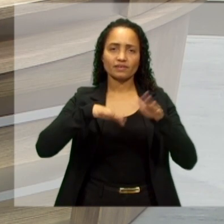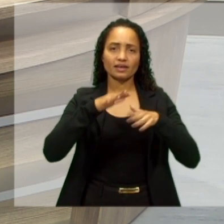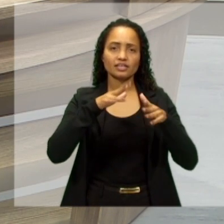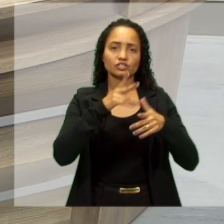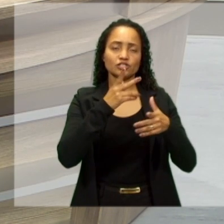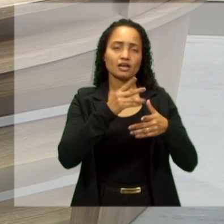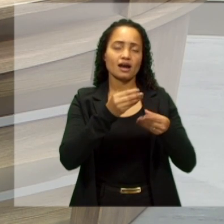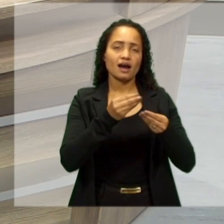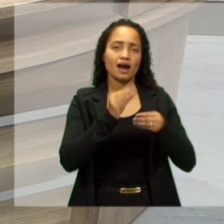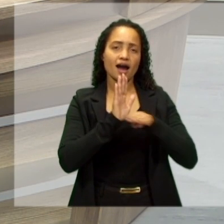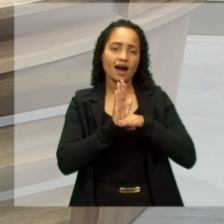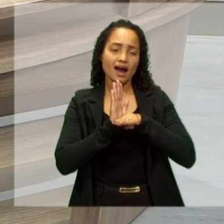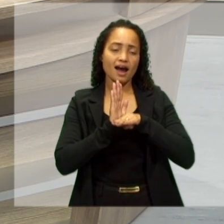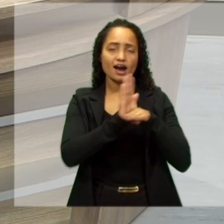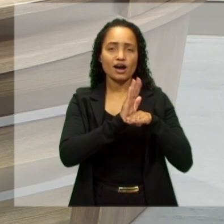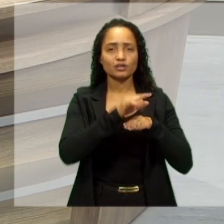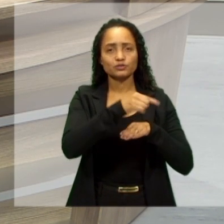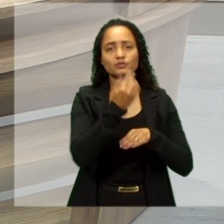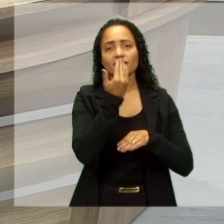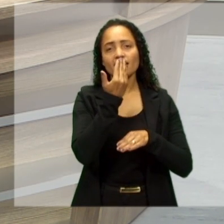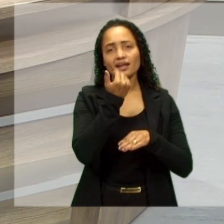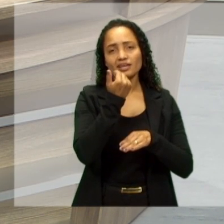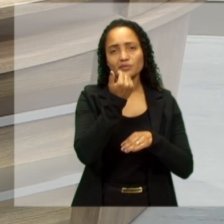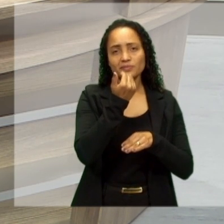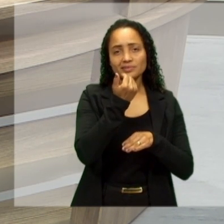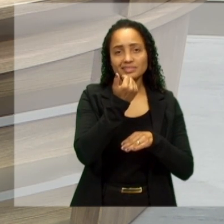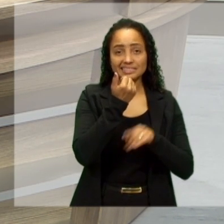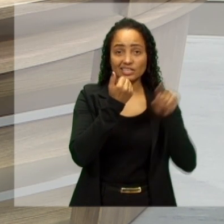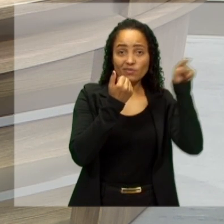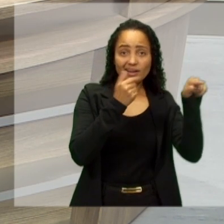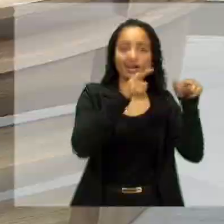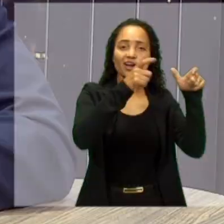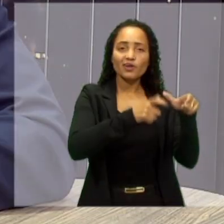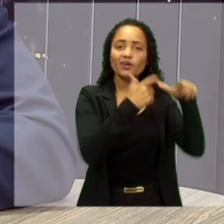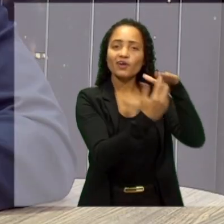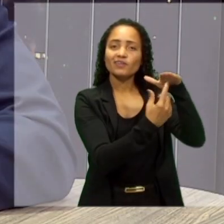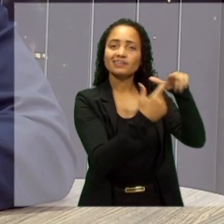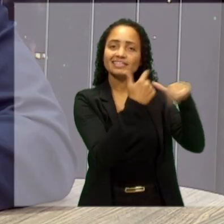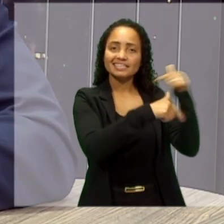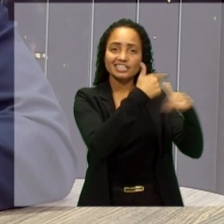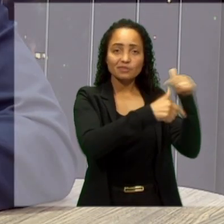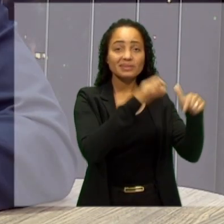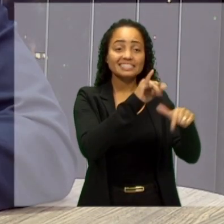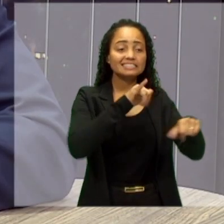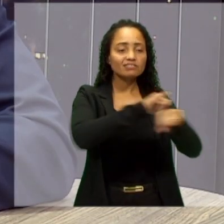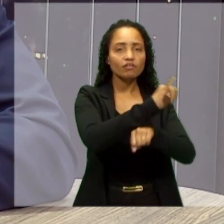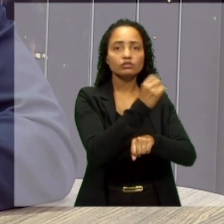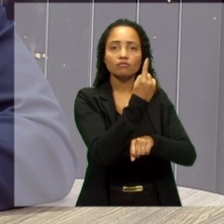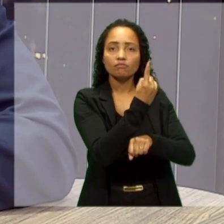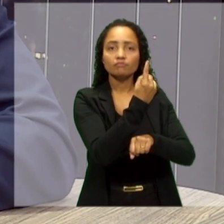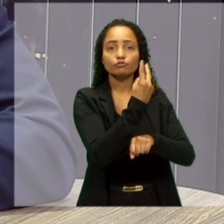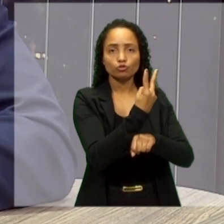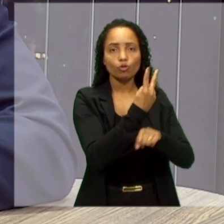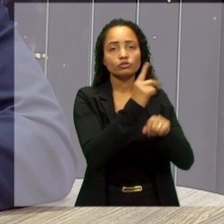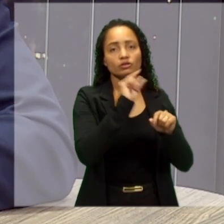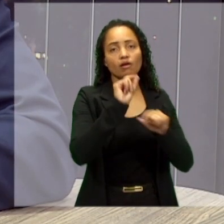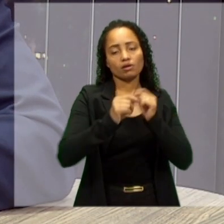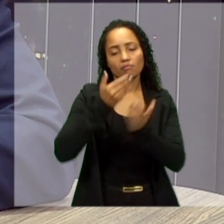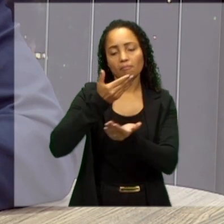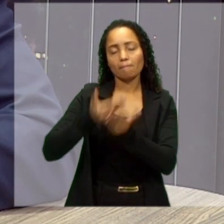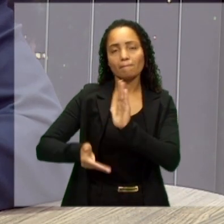elas não tenham uma assiduidade. E às vezes a pessoa falta um dia ou dois para procurar a Defensoria Pública e tem essa diminuição da